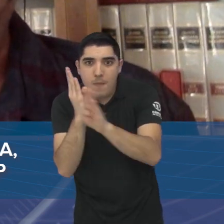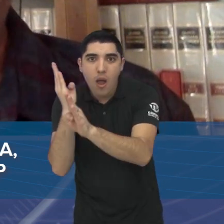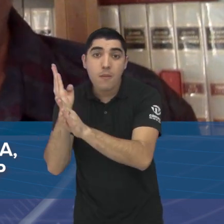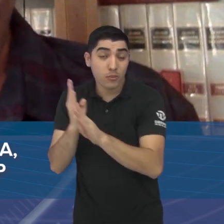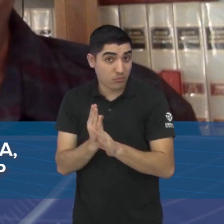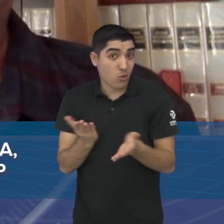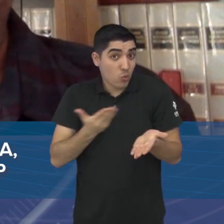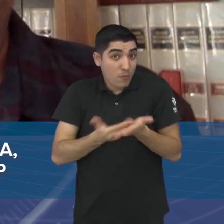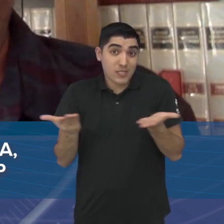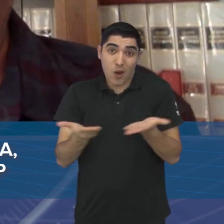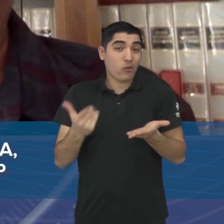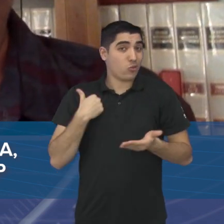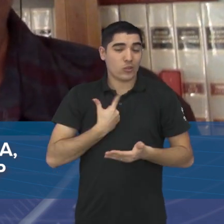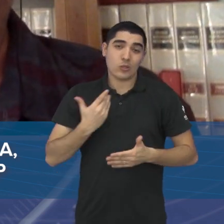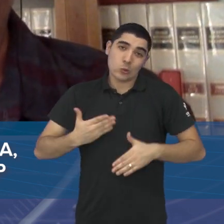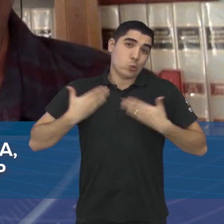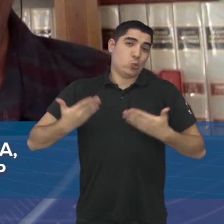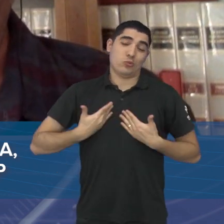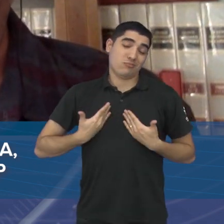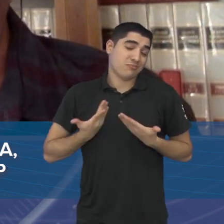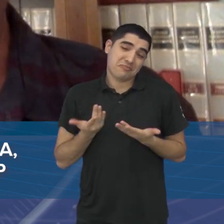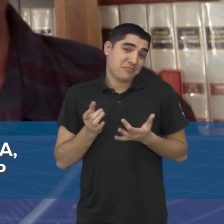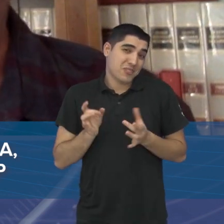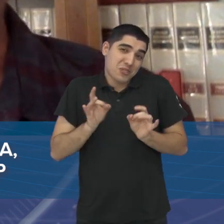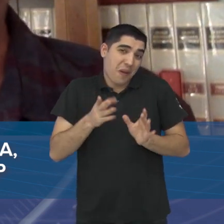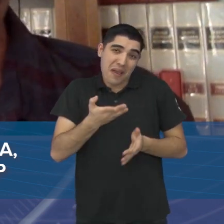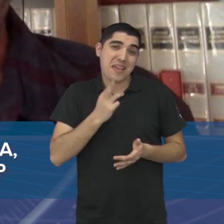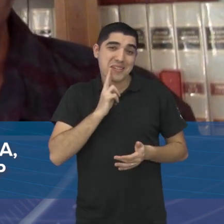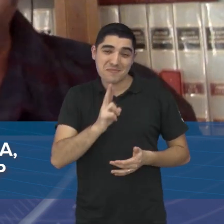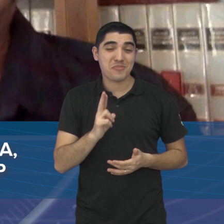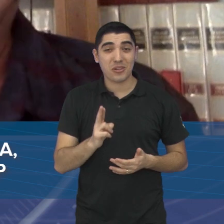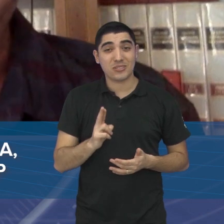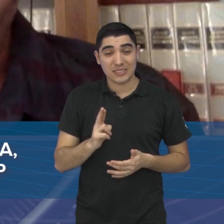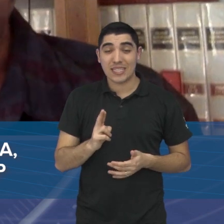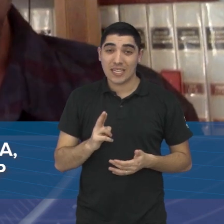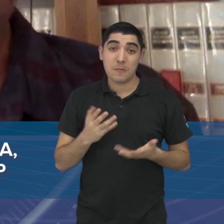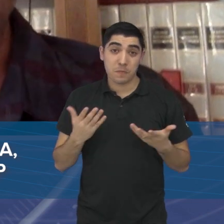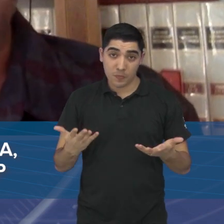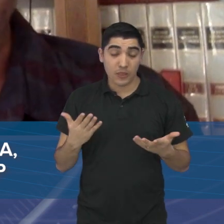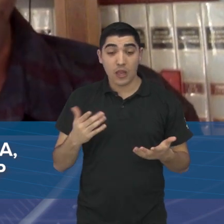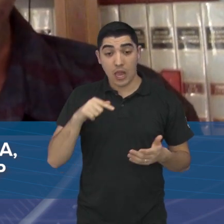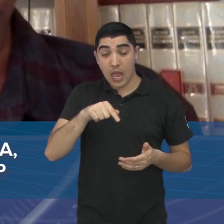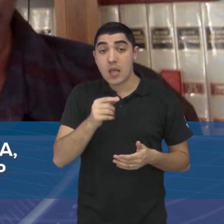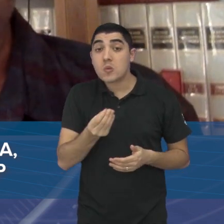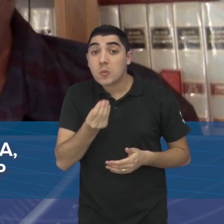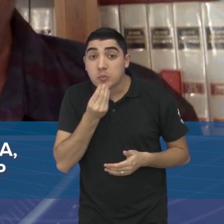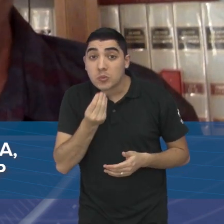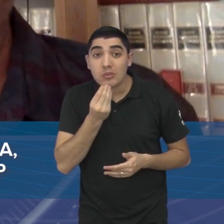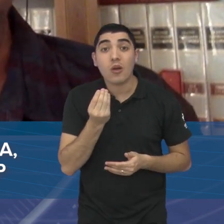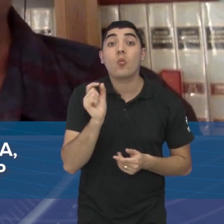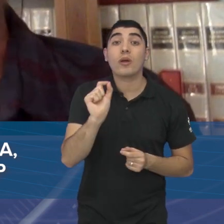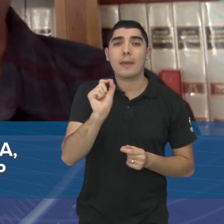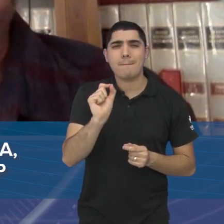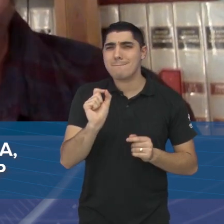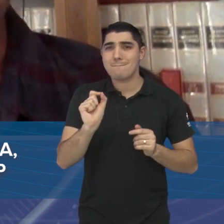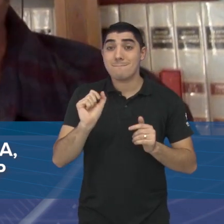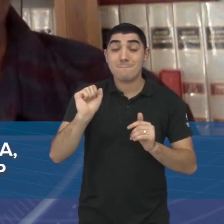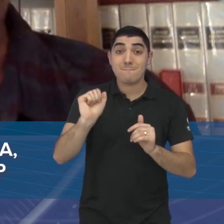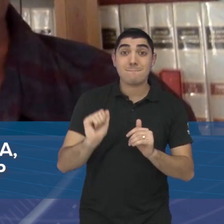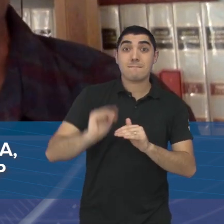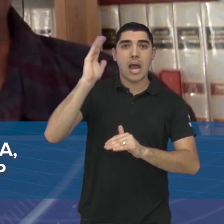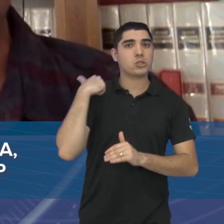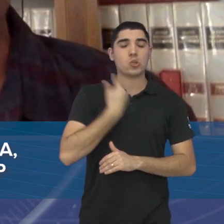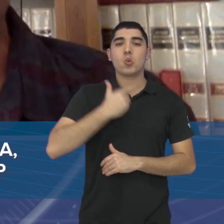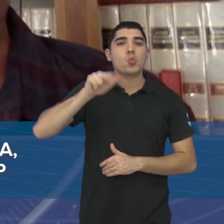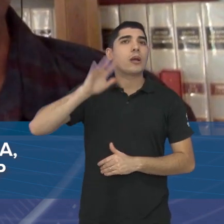Terra. Então, é isso. É muito mais... as possibilidades são